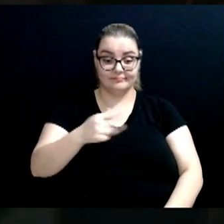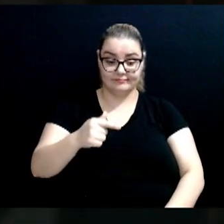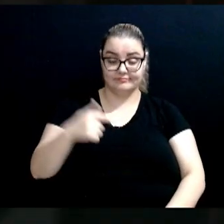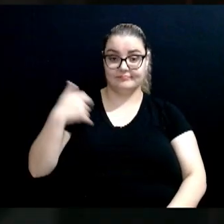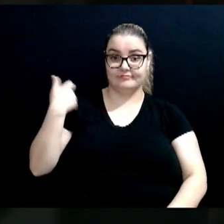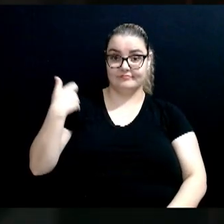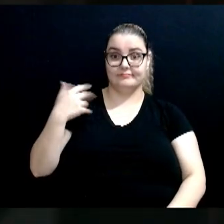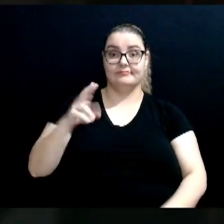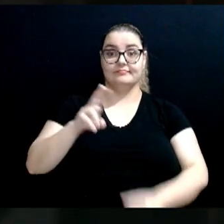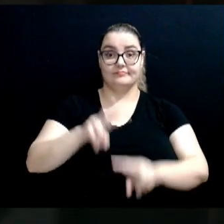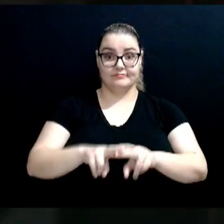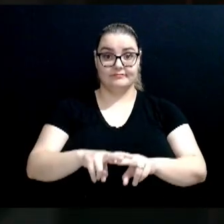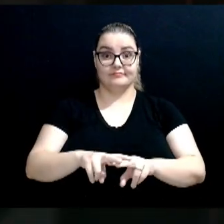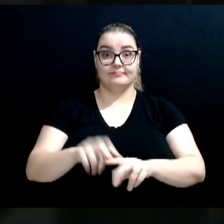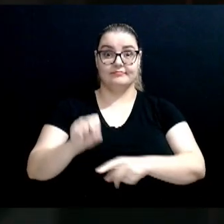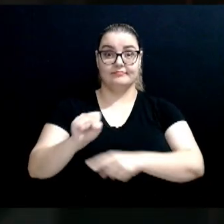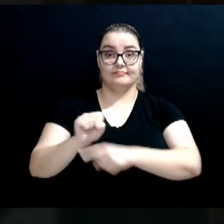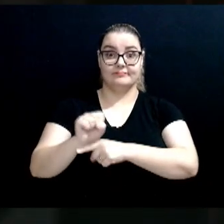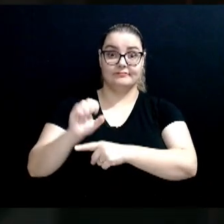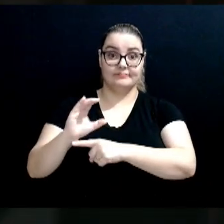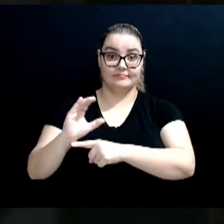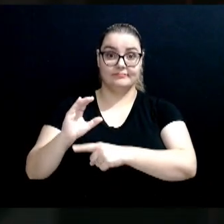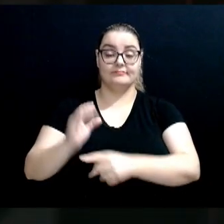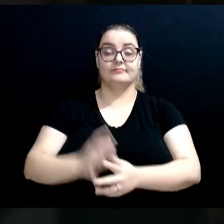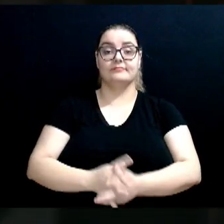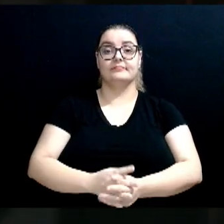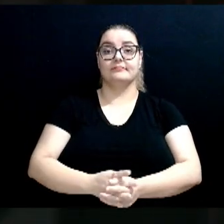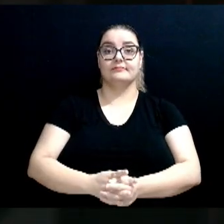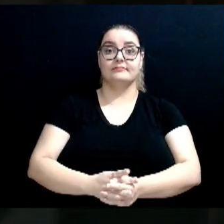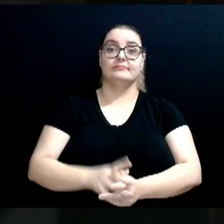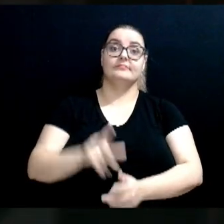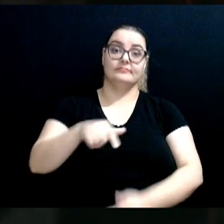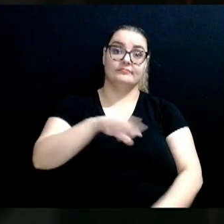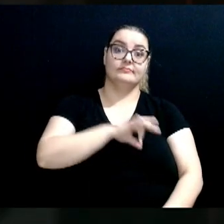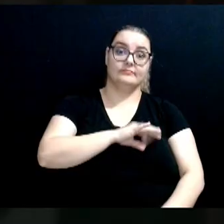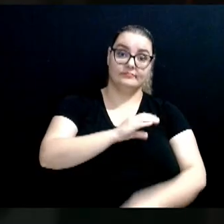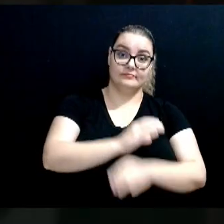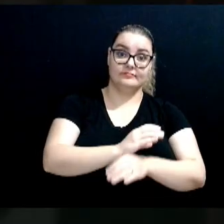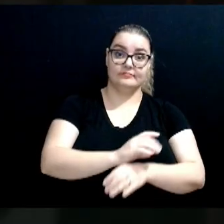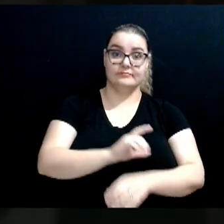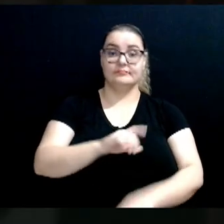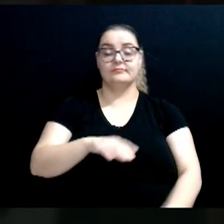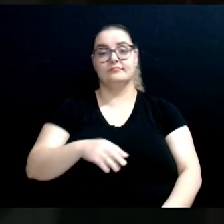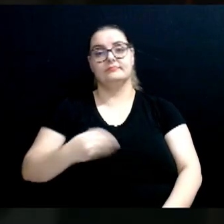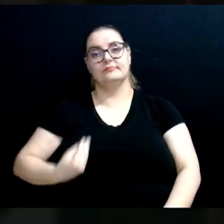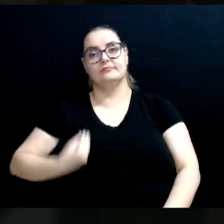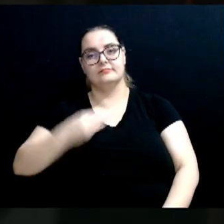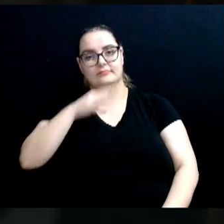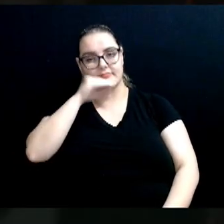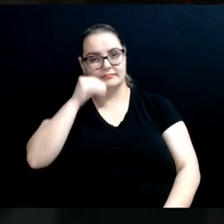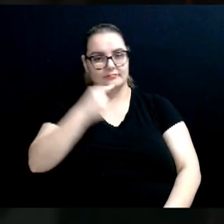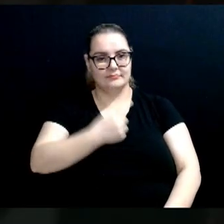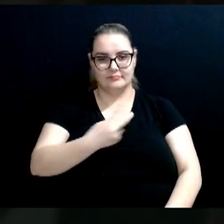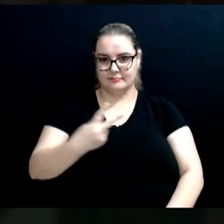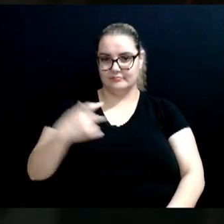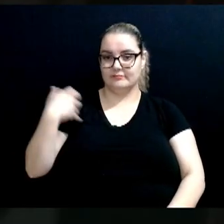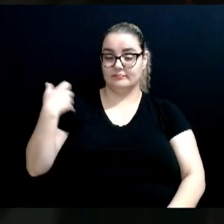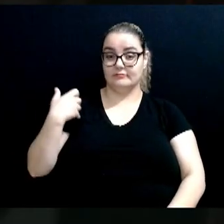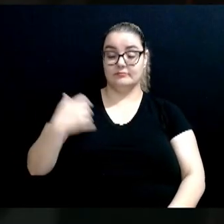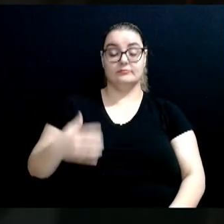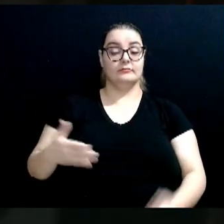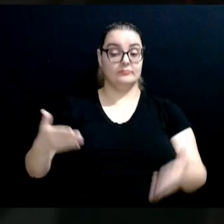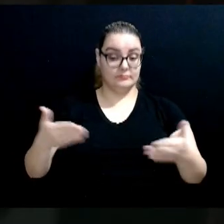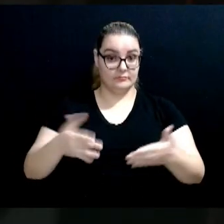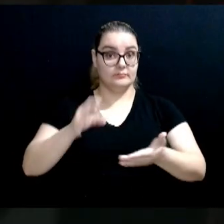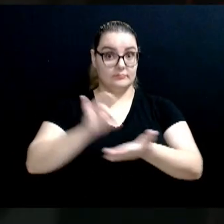Santa Catarina após, segundo a Polícia Civil, se passar por uma adolescente de 12 anos. Gente, ela tem 37, ela se passou por uma adolescente